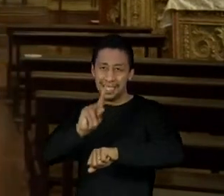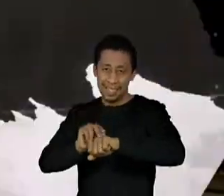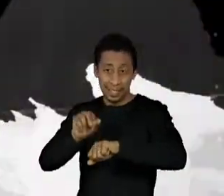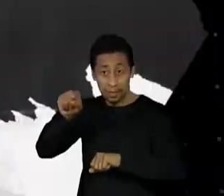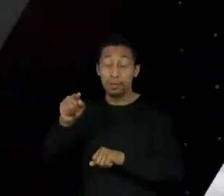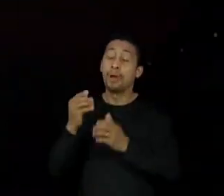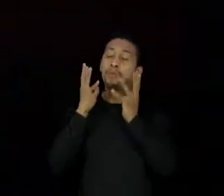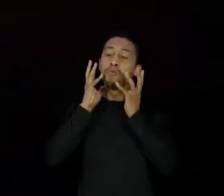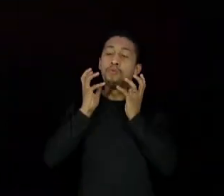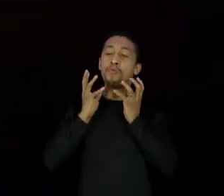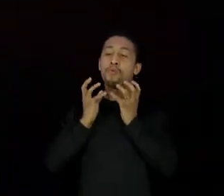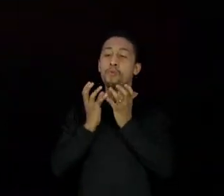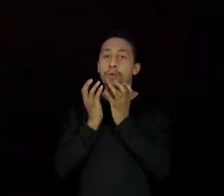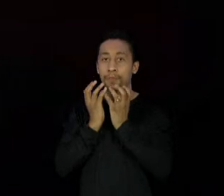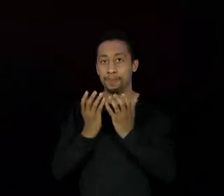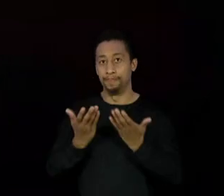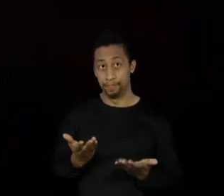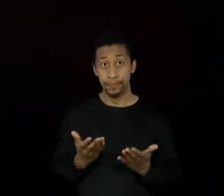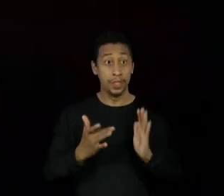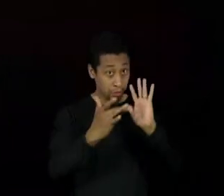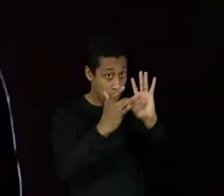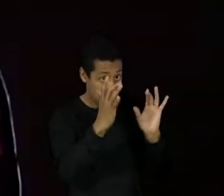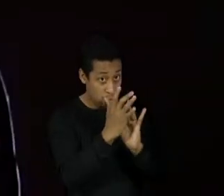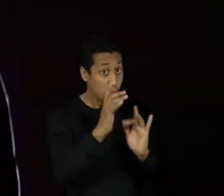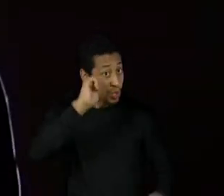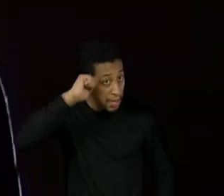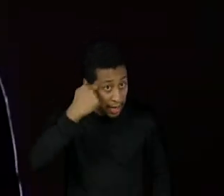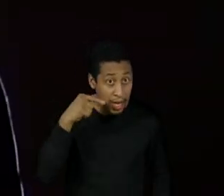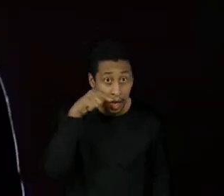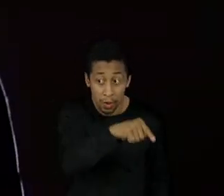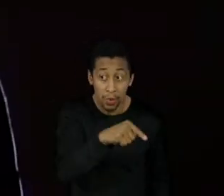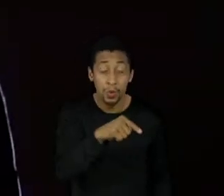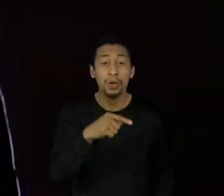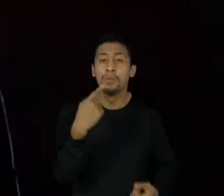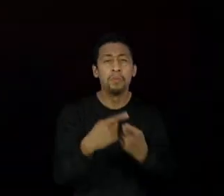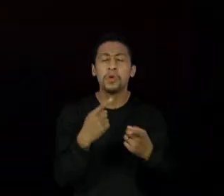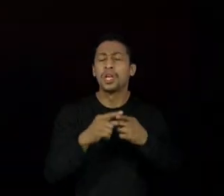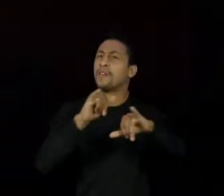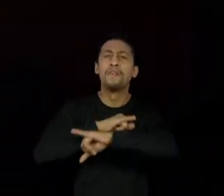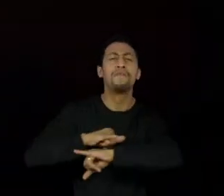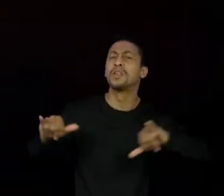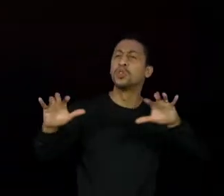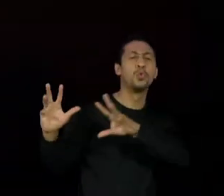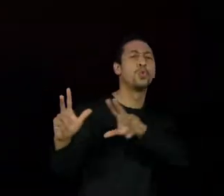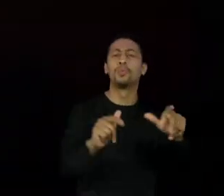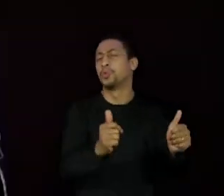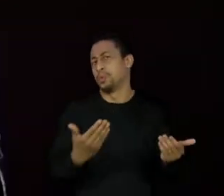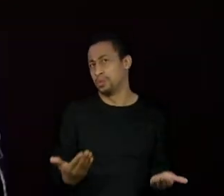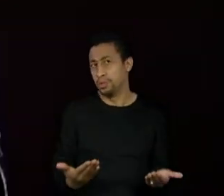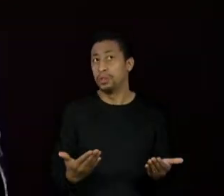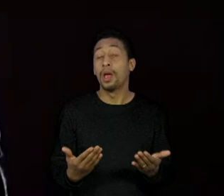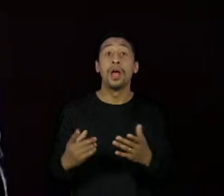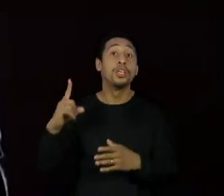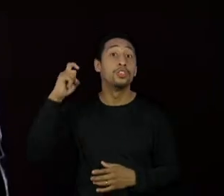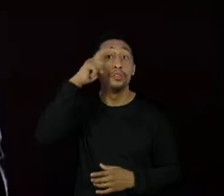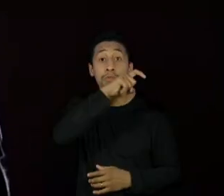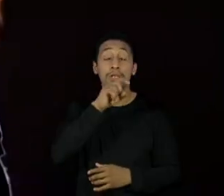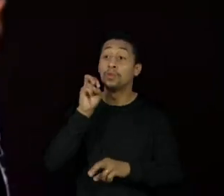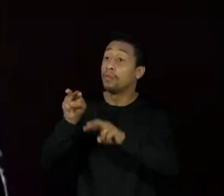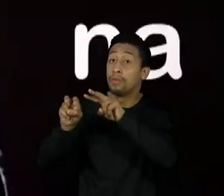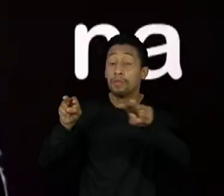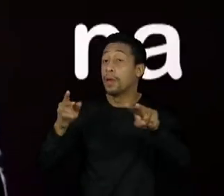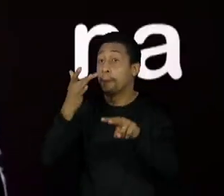longa. Jesus é negro. Por que nós afirmamos isso? Porque não era comum encontrar pessoas brancas